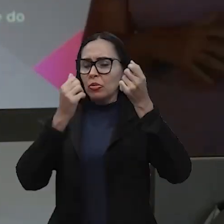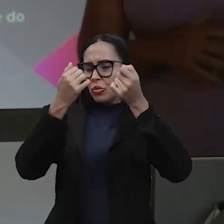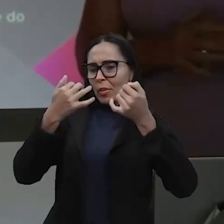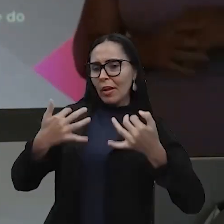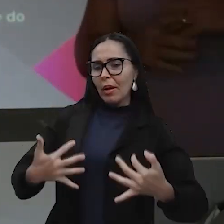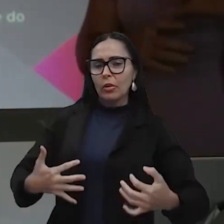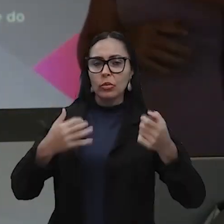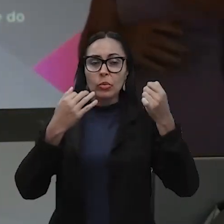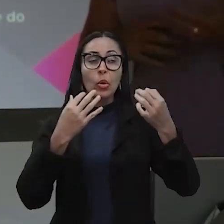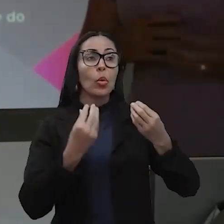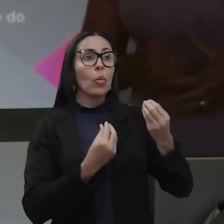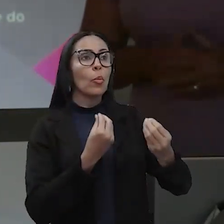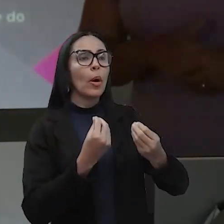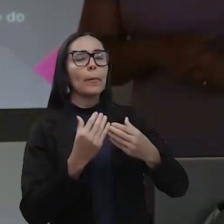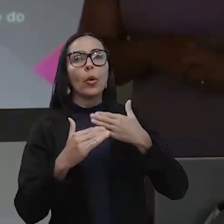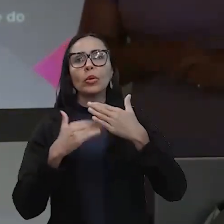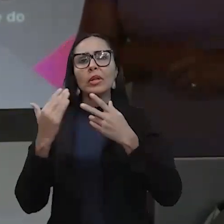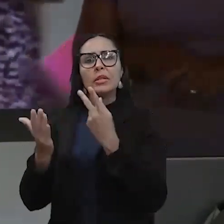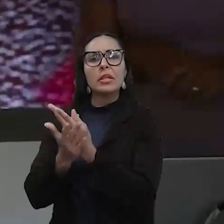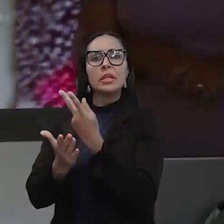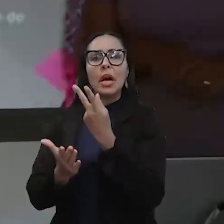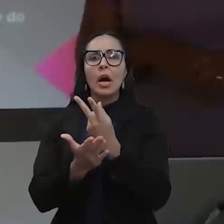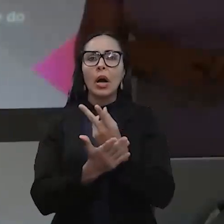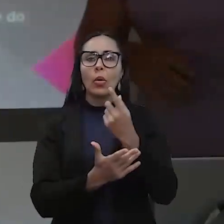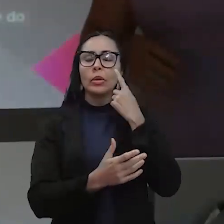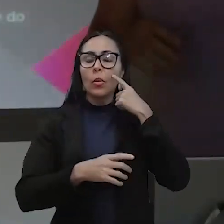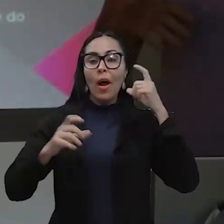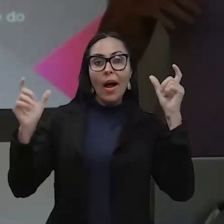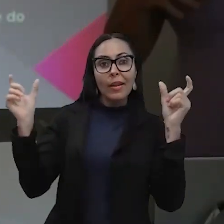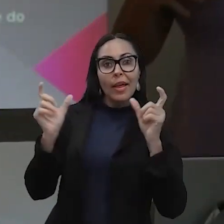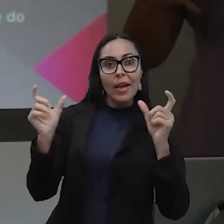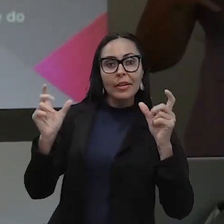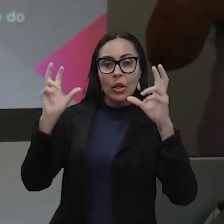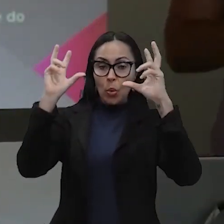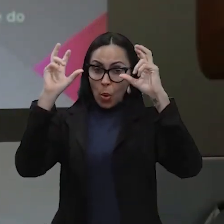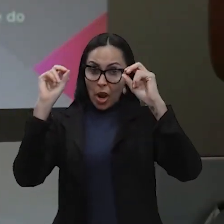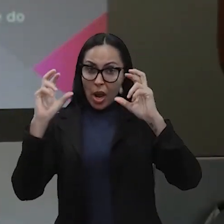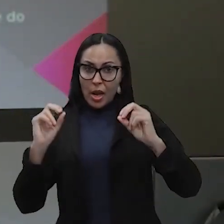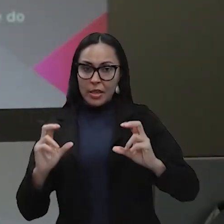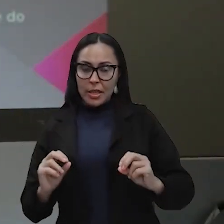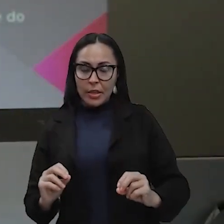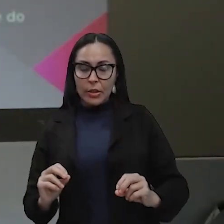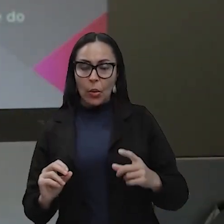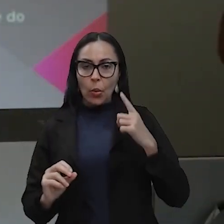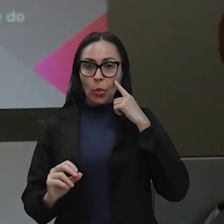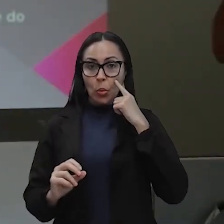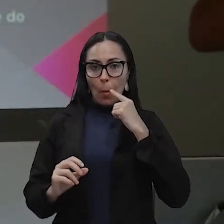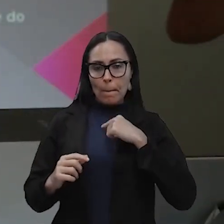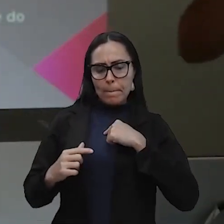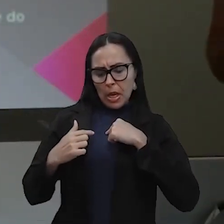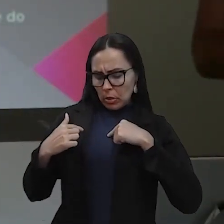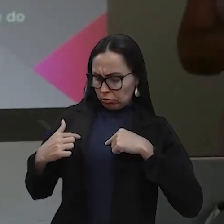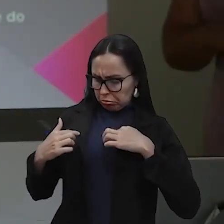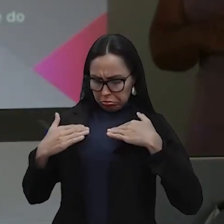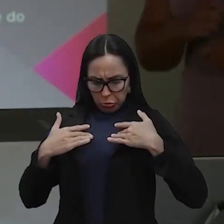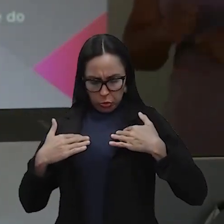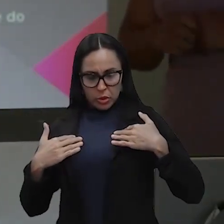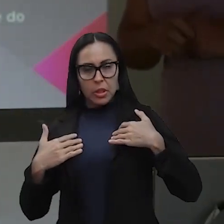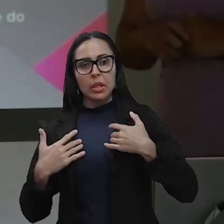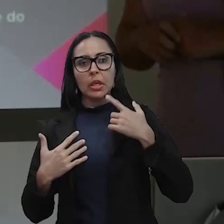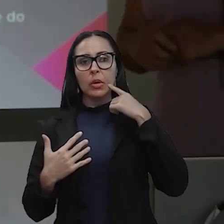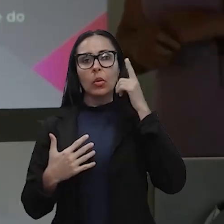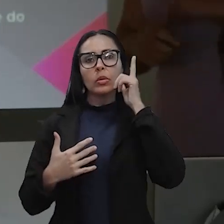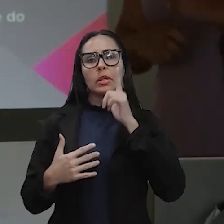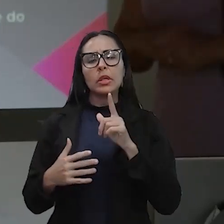processo, quais são os sinais de alerta do câncer de mama. E ela conseguiu identificar em casa, mandou uma mensagem para mim 2